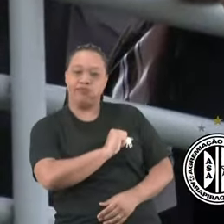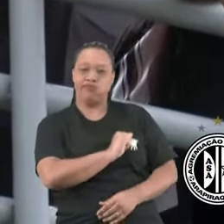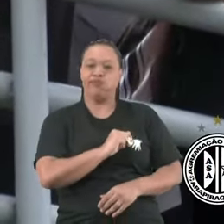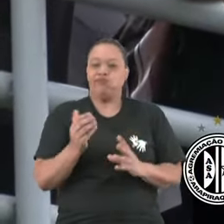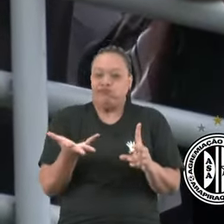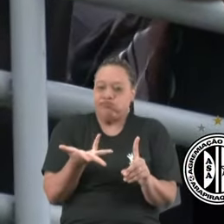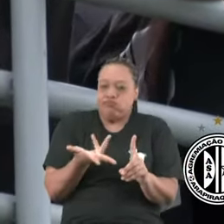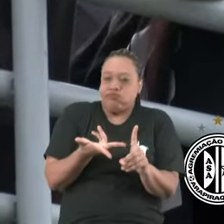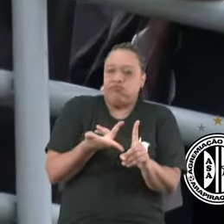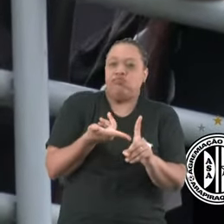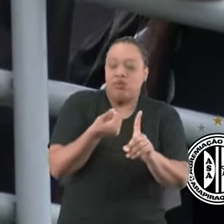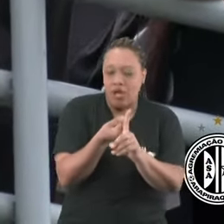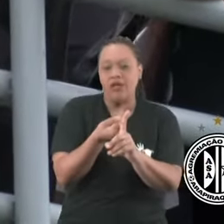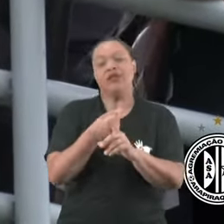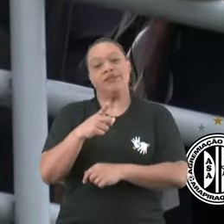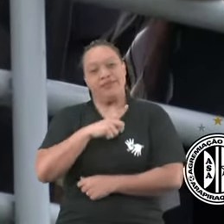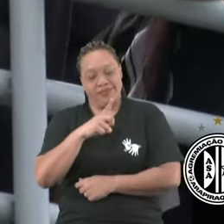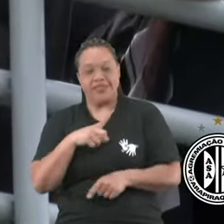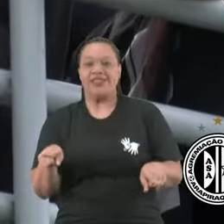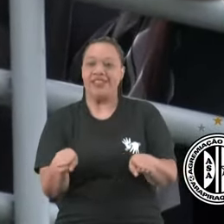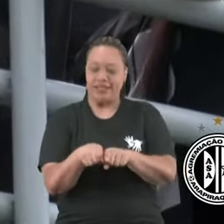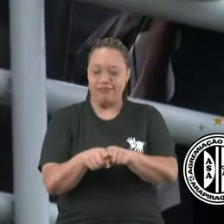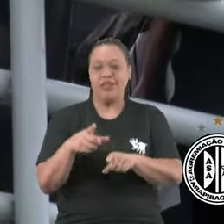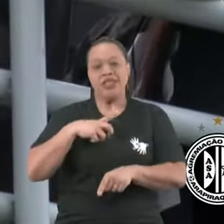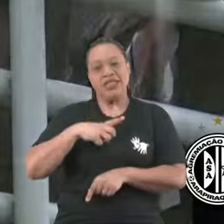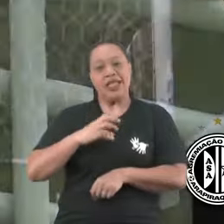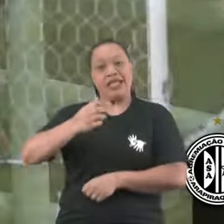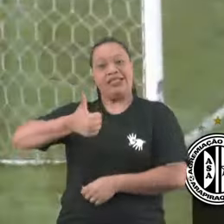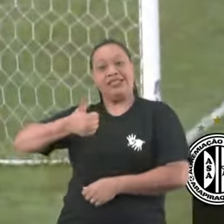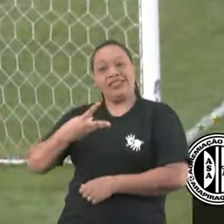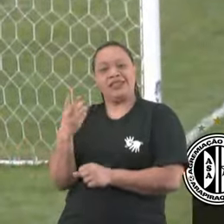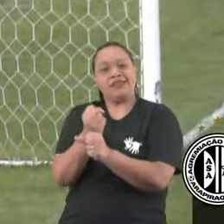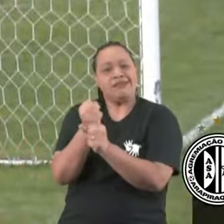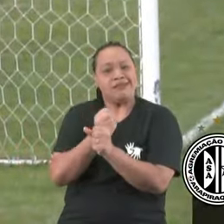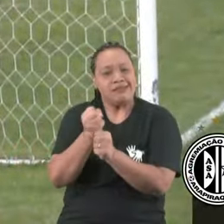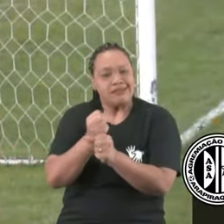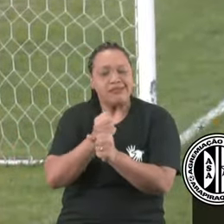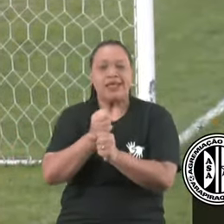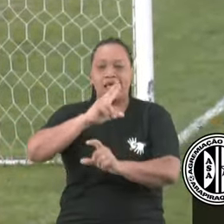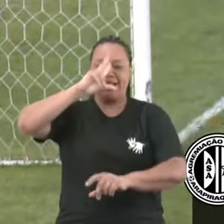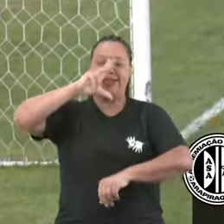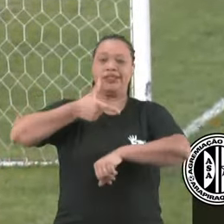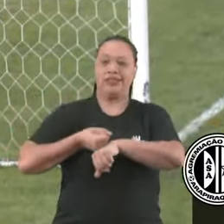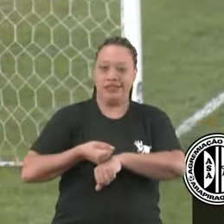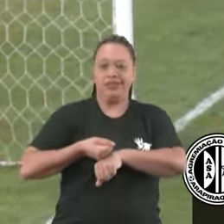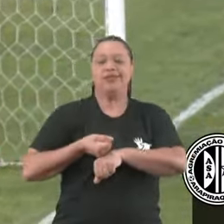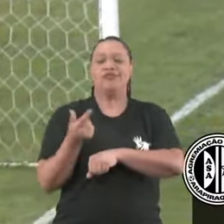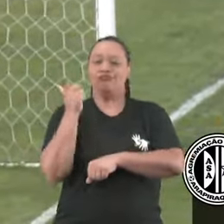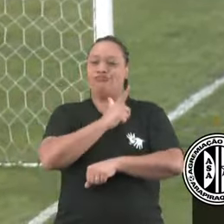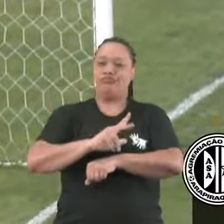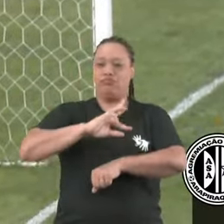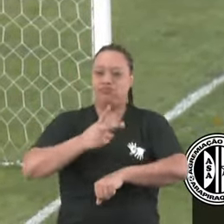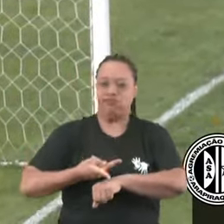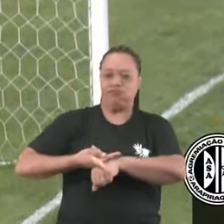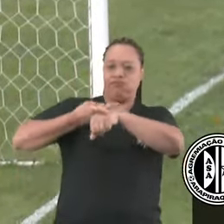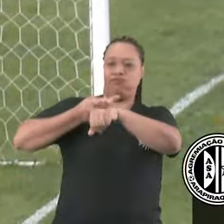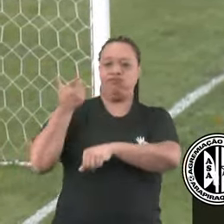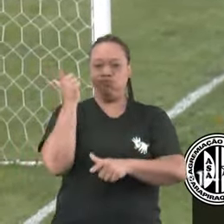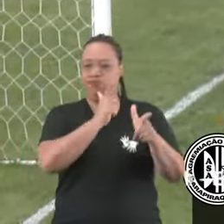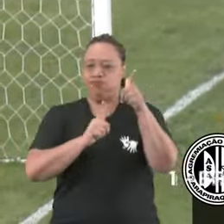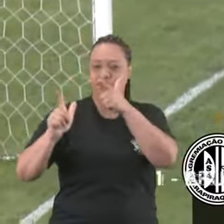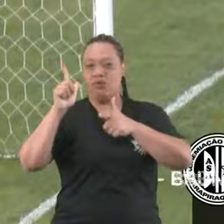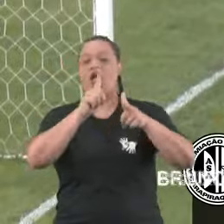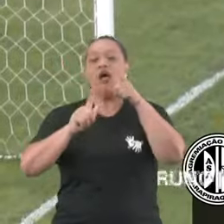CRB, que está há 13 anos em decisão de títulos, pelo terceiro ano consecutivo